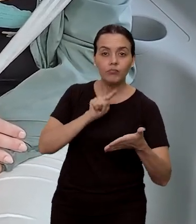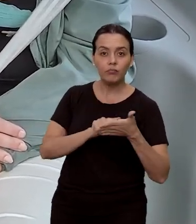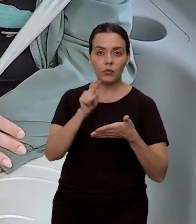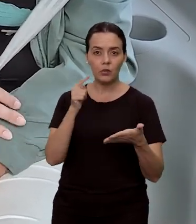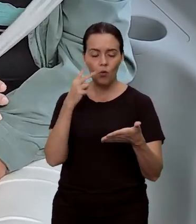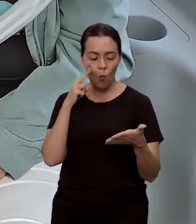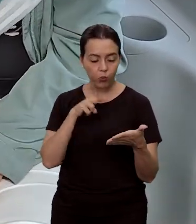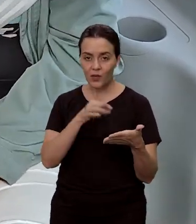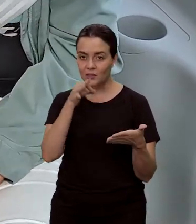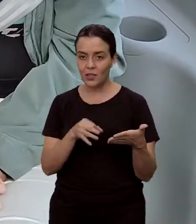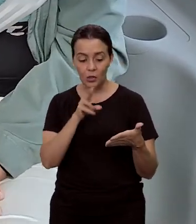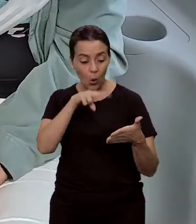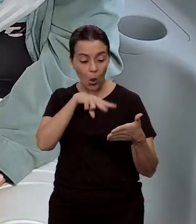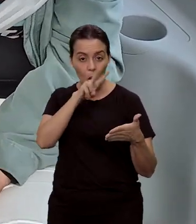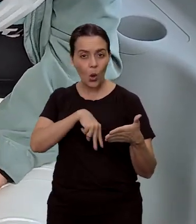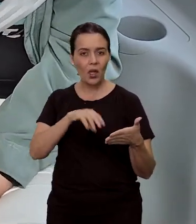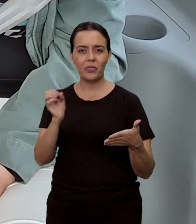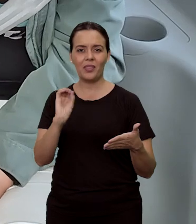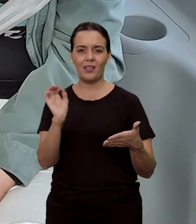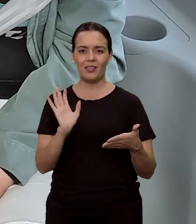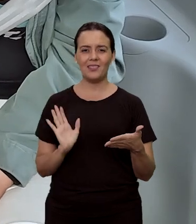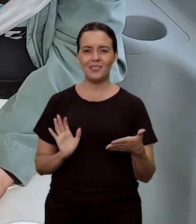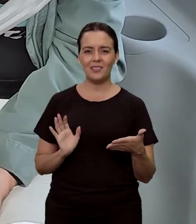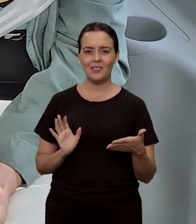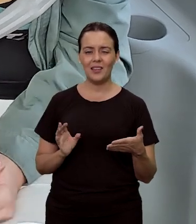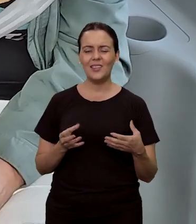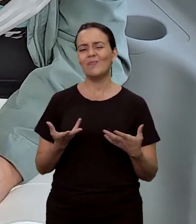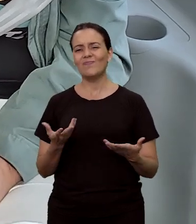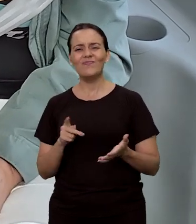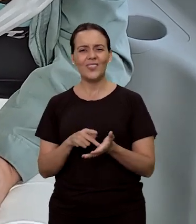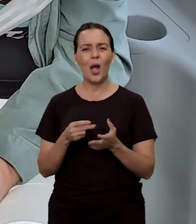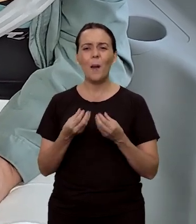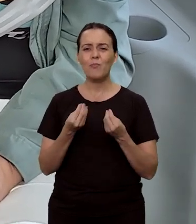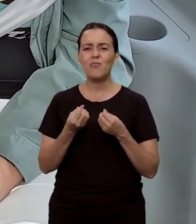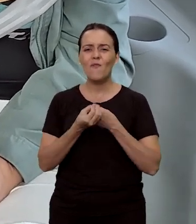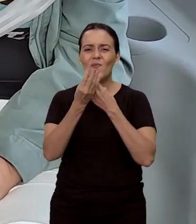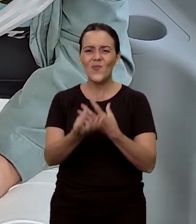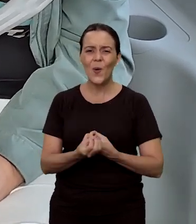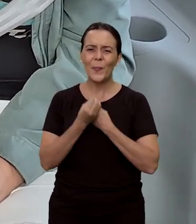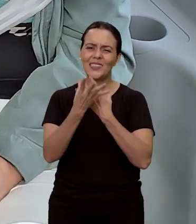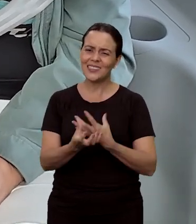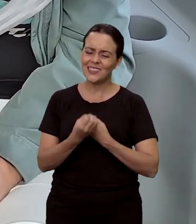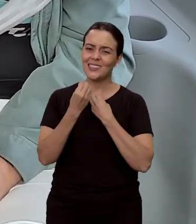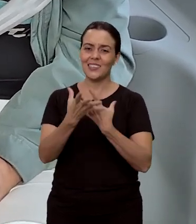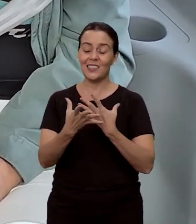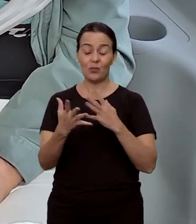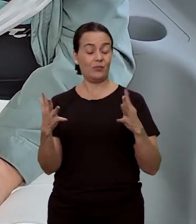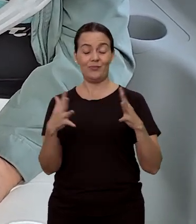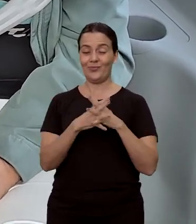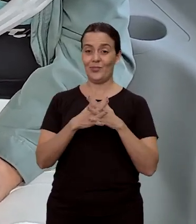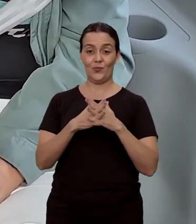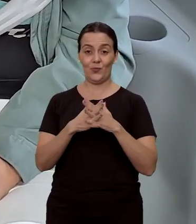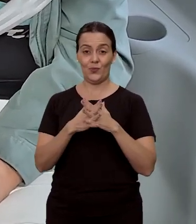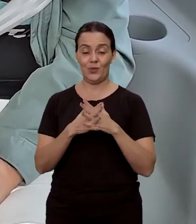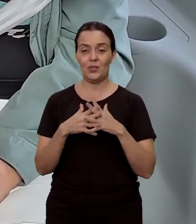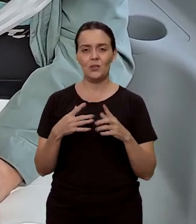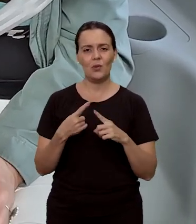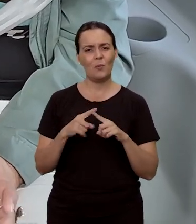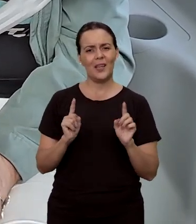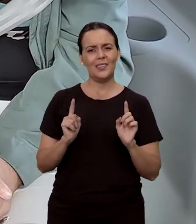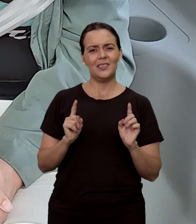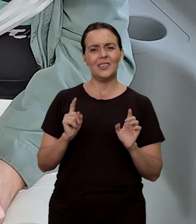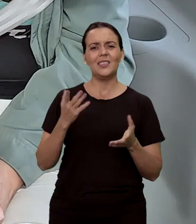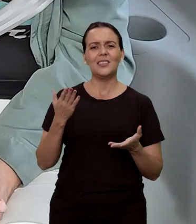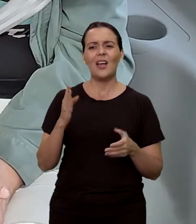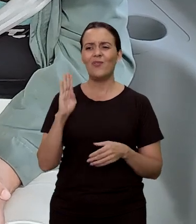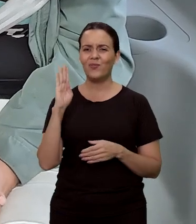E não olham de fato. É muita informação, né? Muito conteúdo. Agora, eu acho que essa coisa da